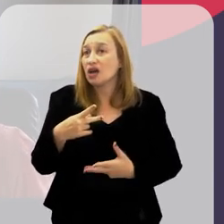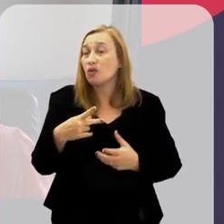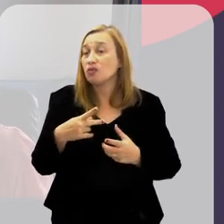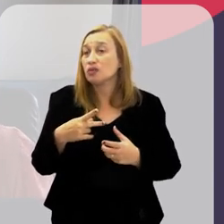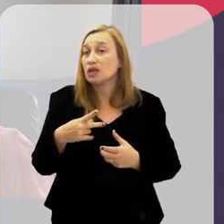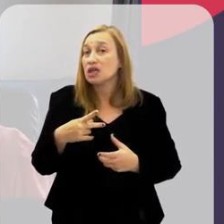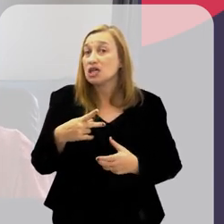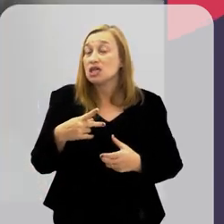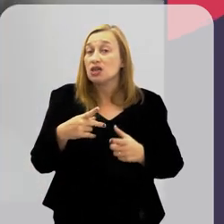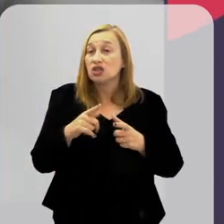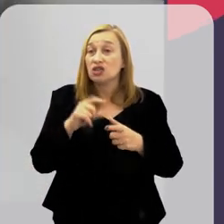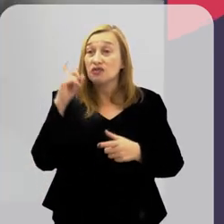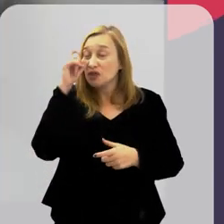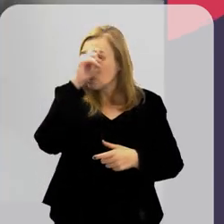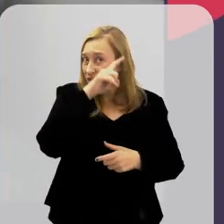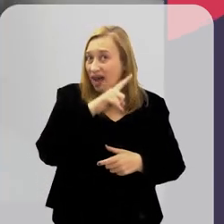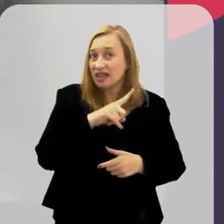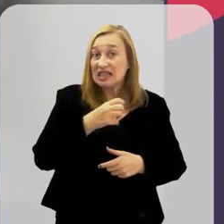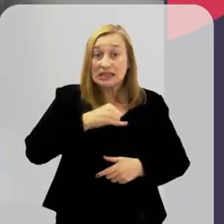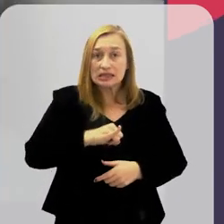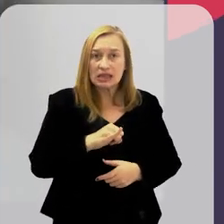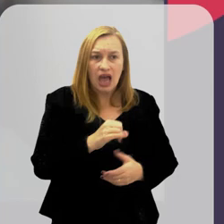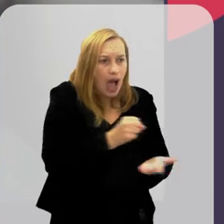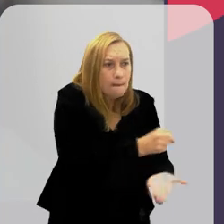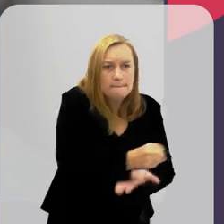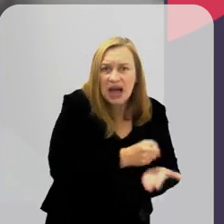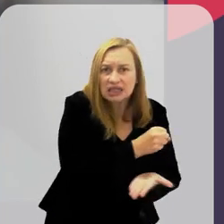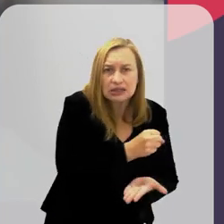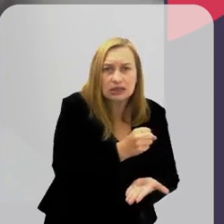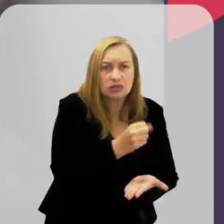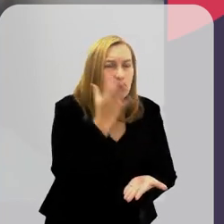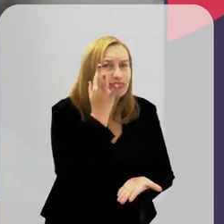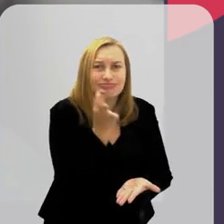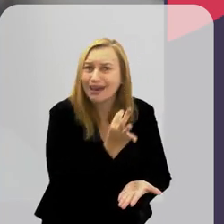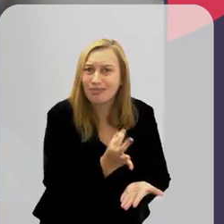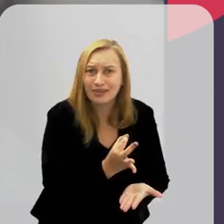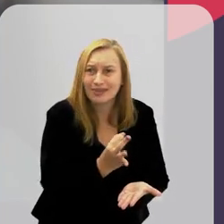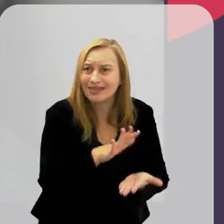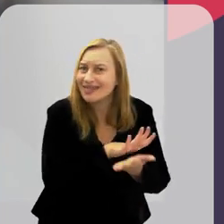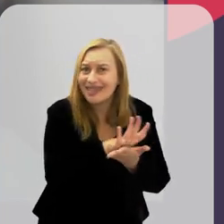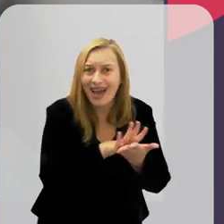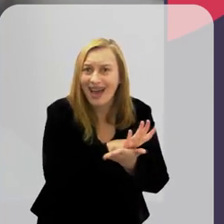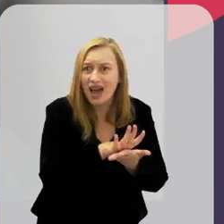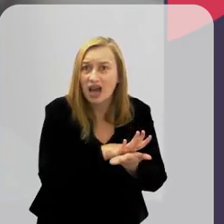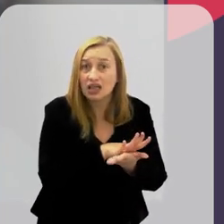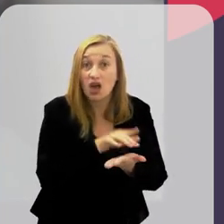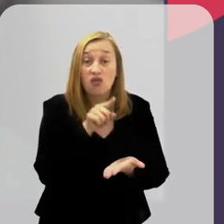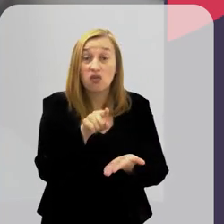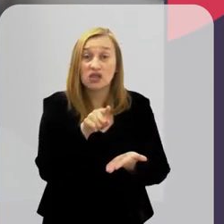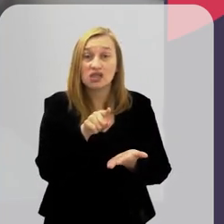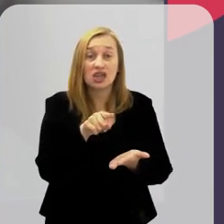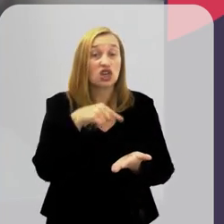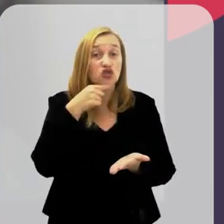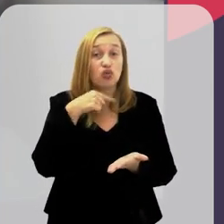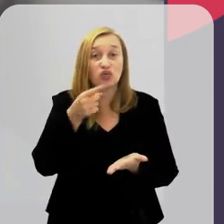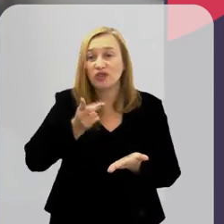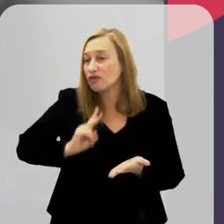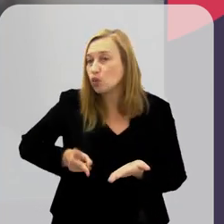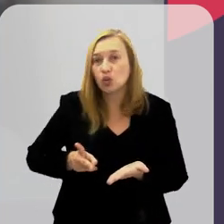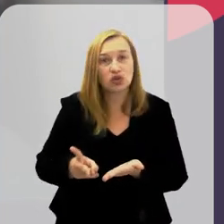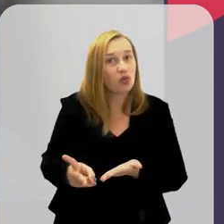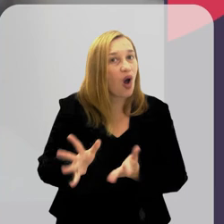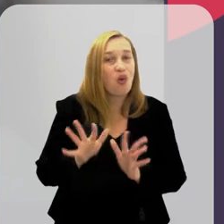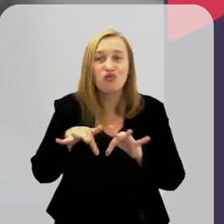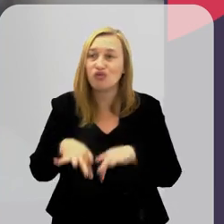é uma bolinha de neve, né? Se você não aprende uma coisa lá no começo, no Fundamental 1, você vai carregar